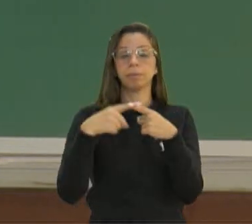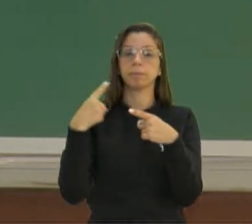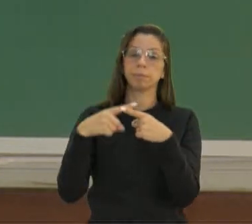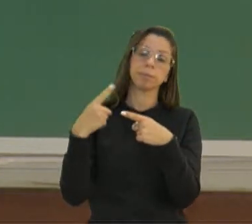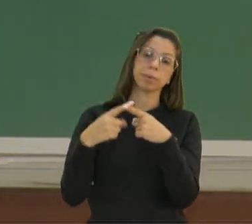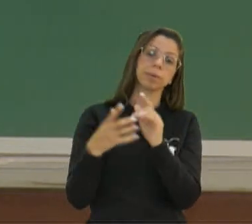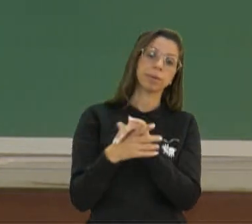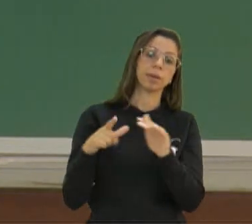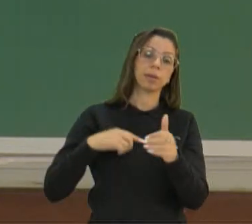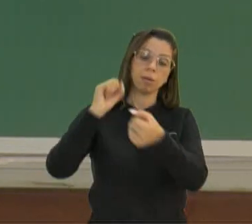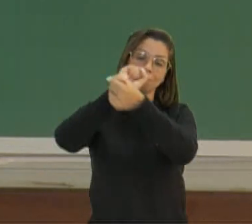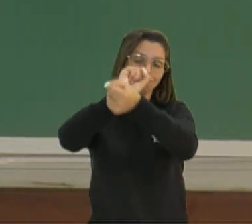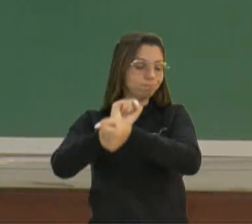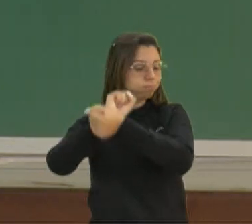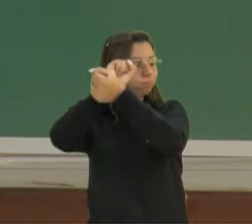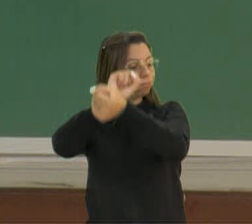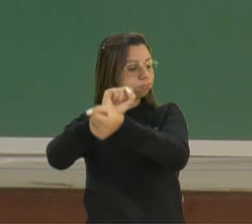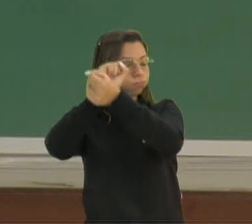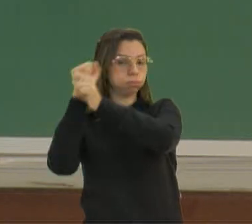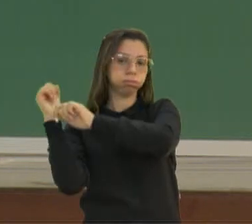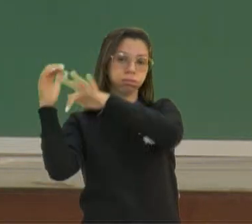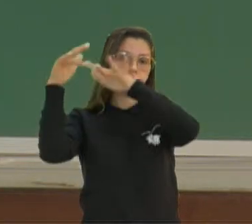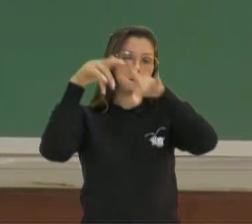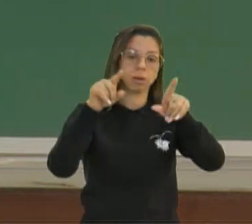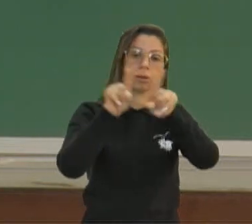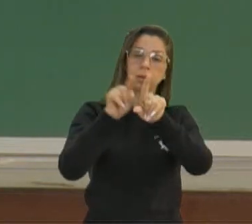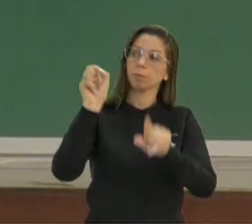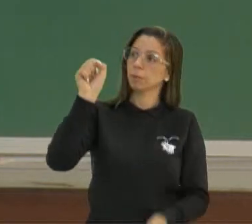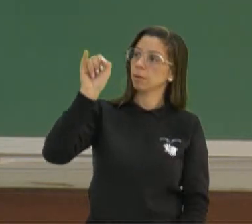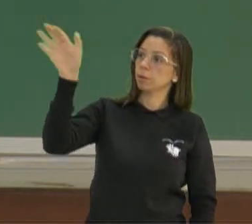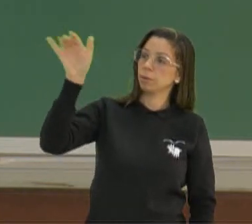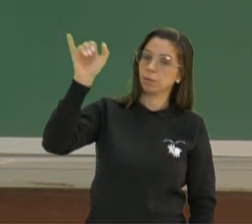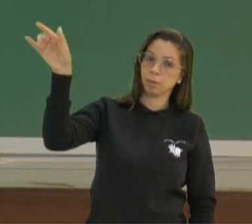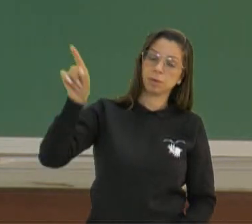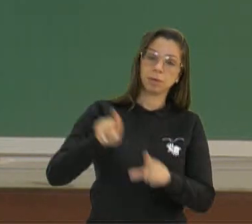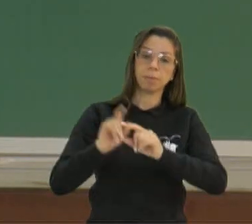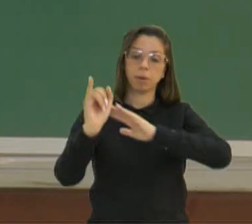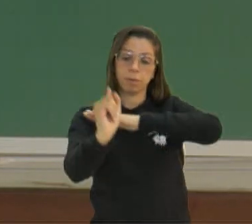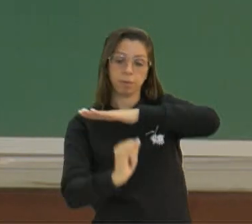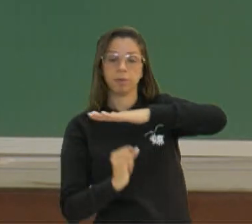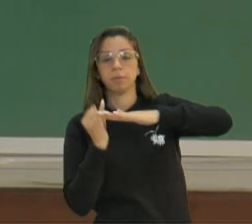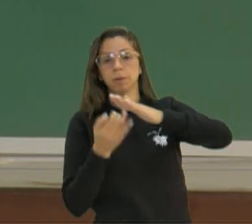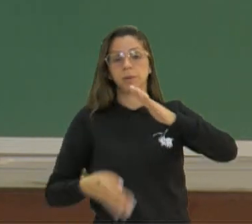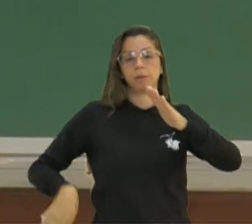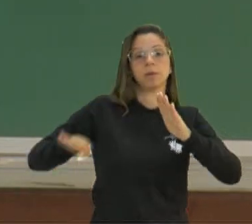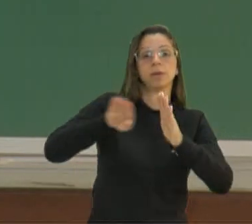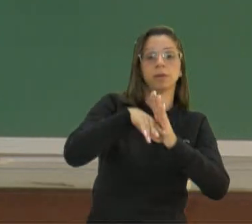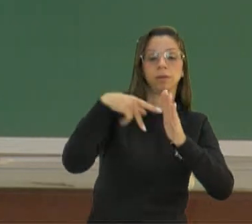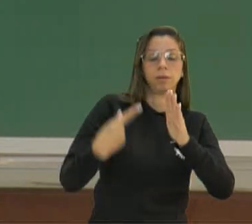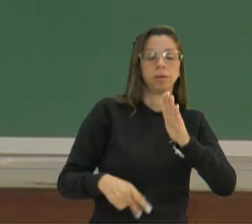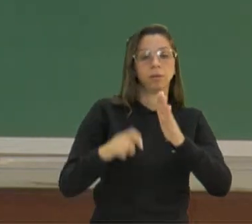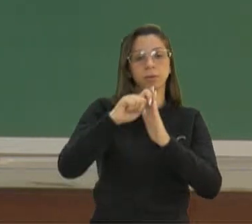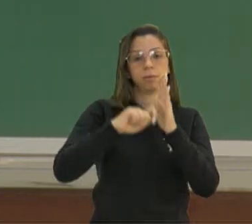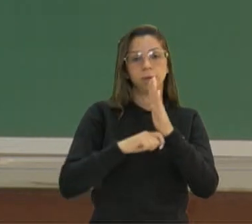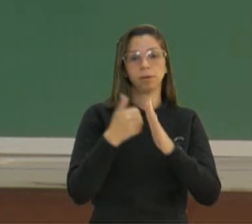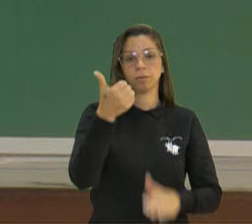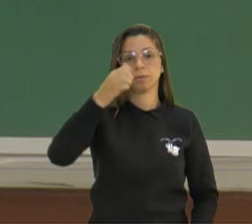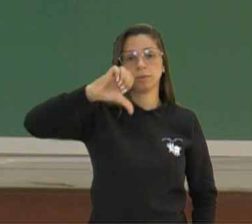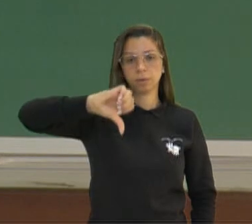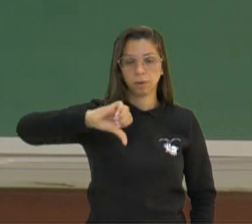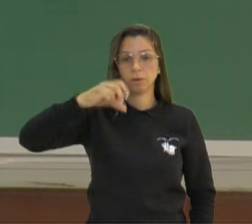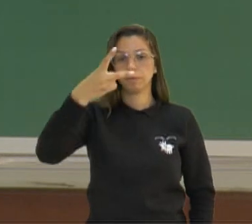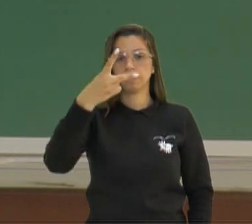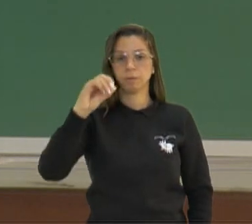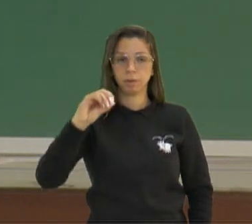como escravos na época da colônia, os asiáticos e mais os imigrantes, né, que chegaram na região no século XIX e